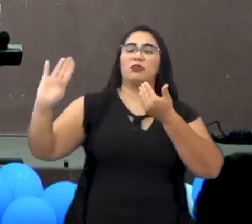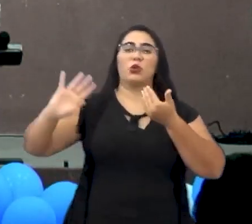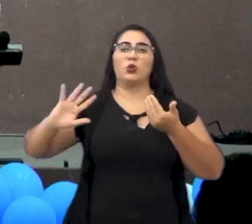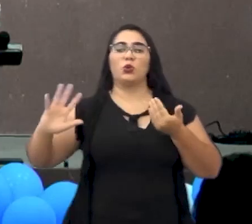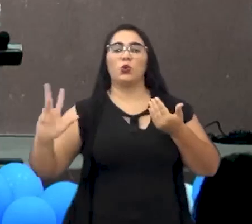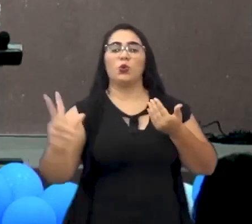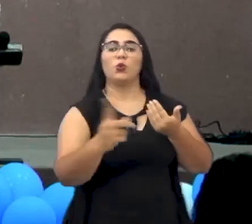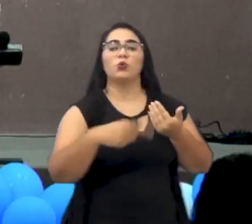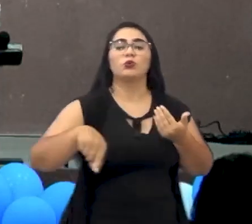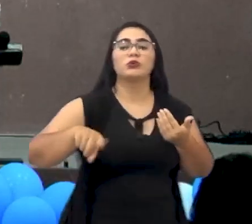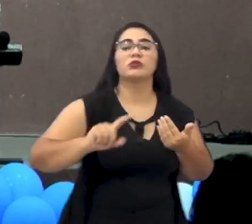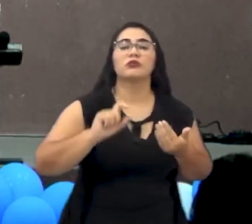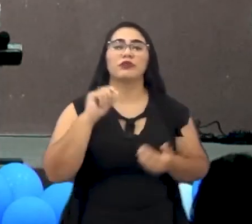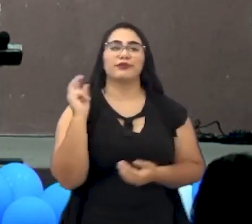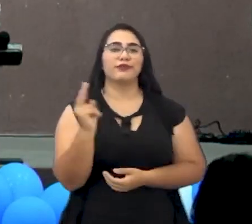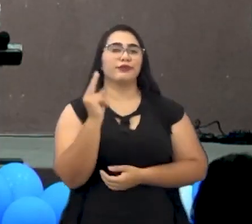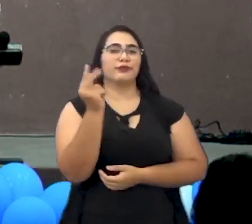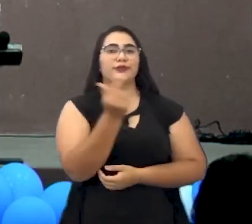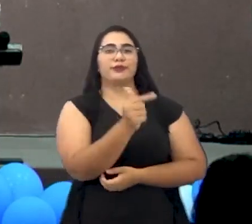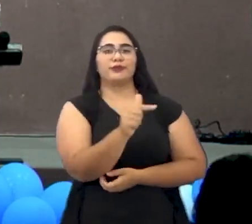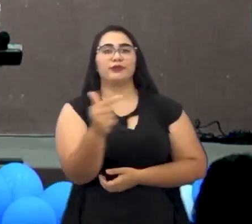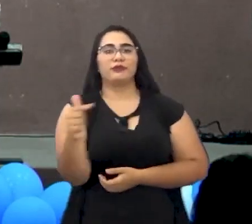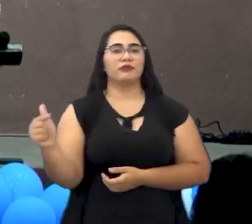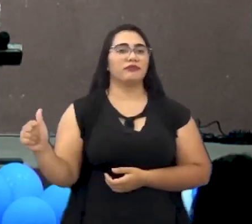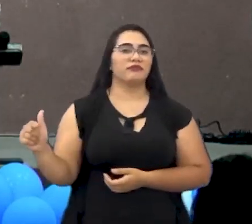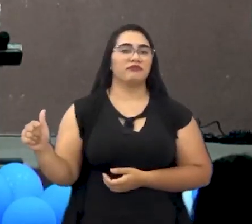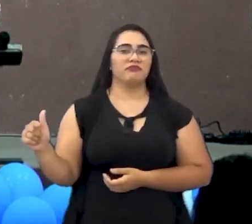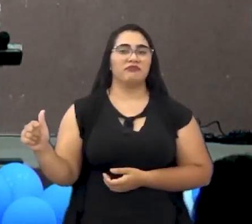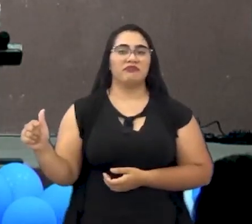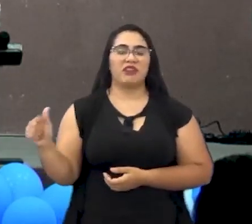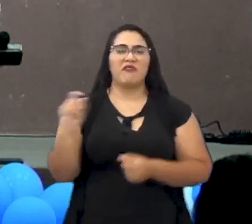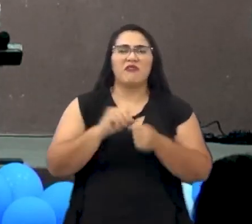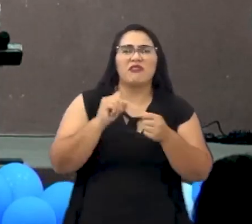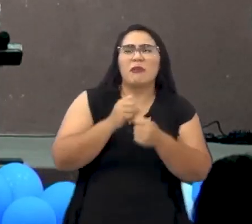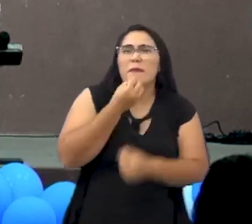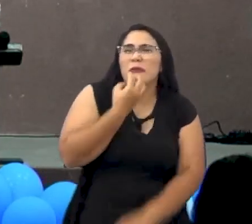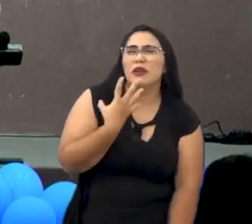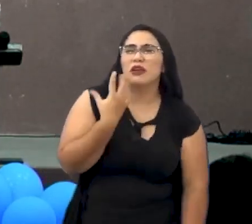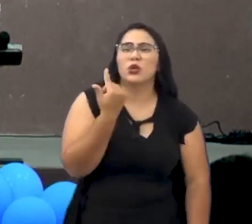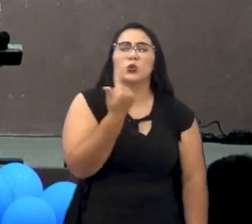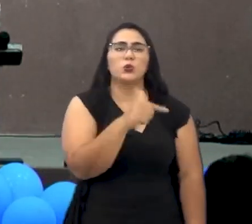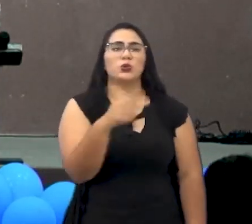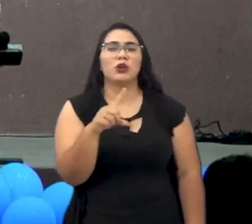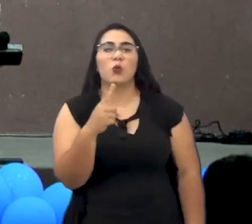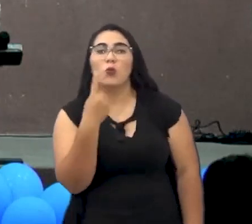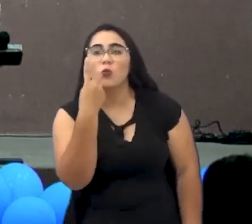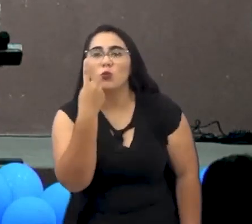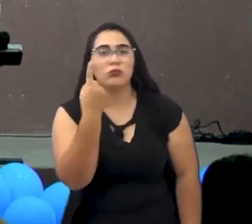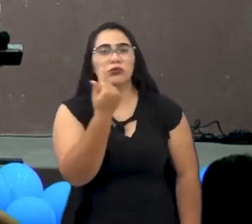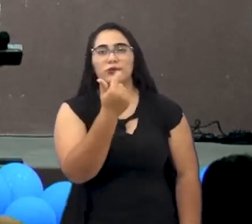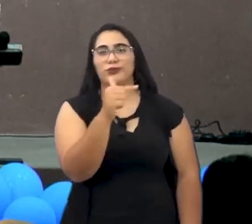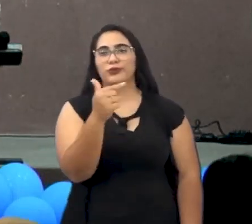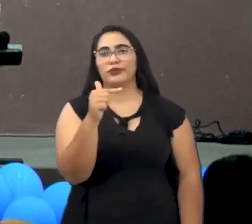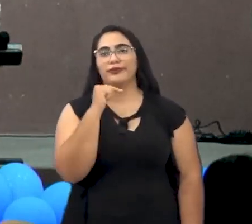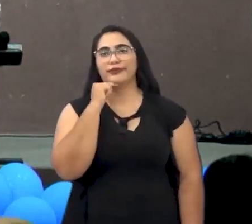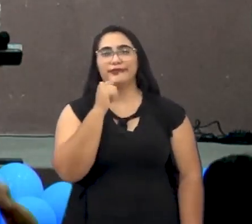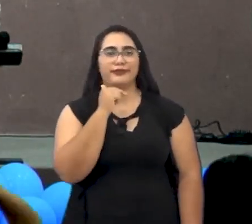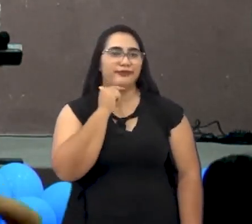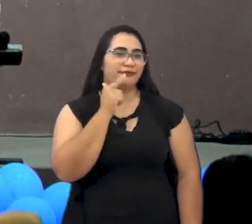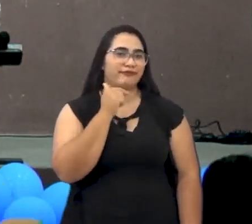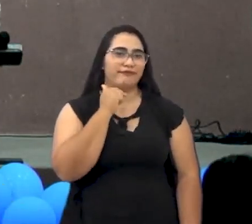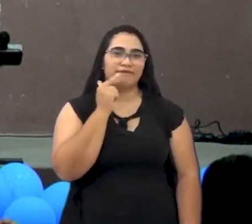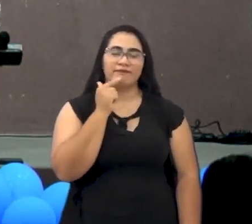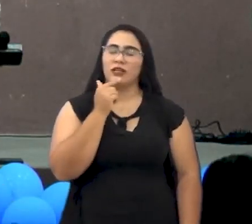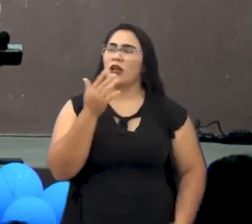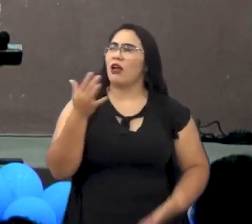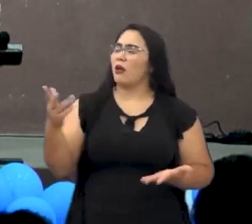fizeram inúteis, não há quem faça o bem, não há nem um só. Ah,